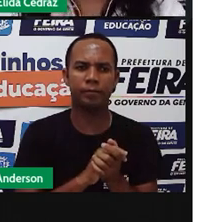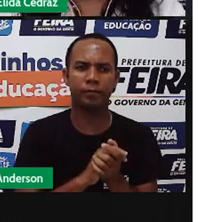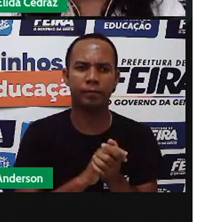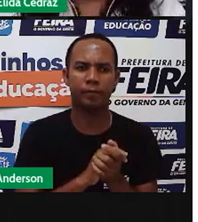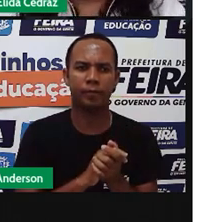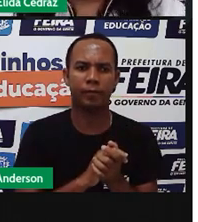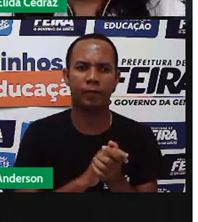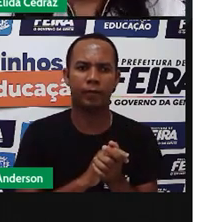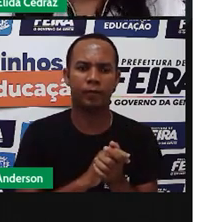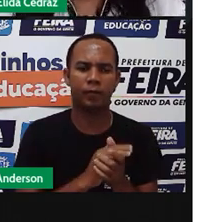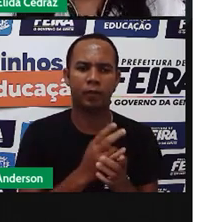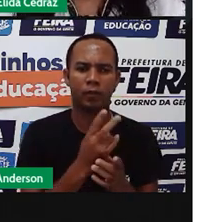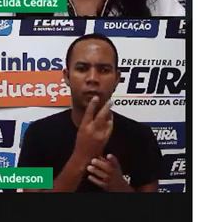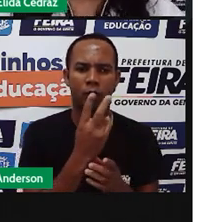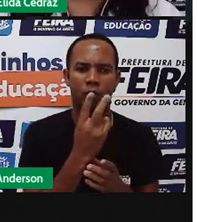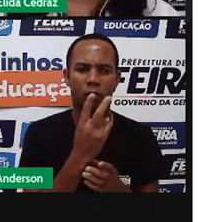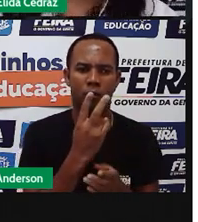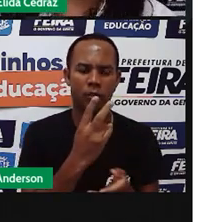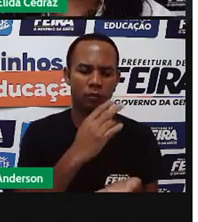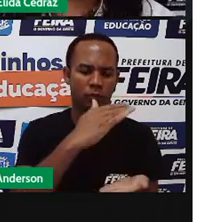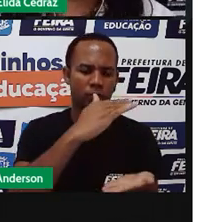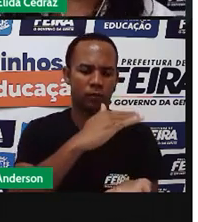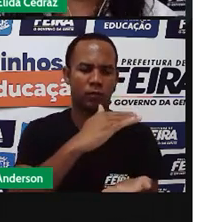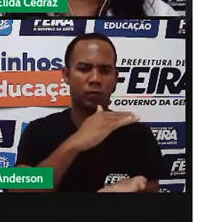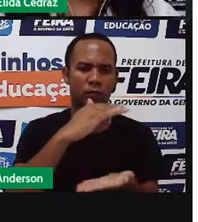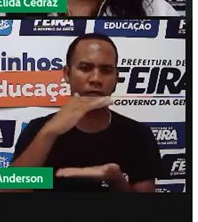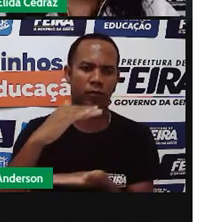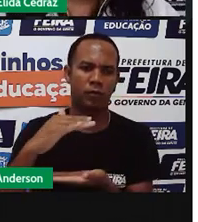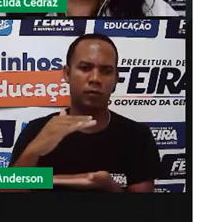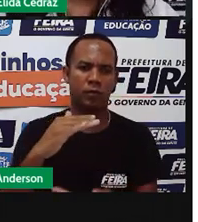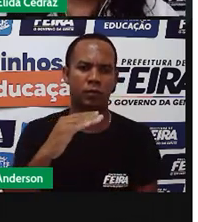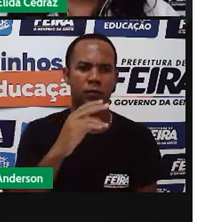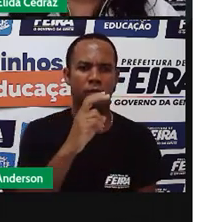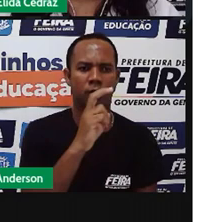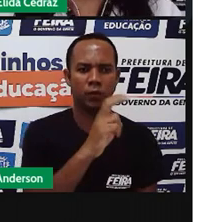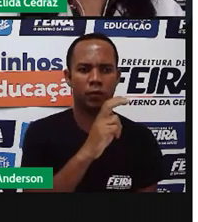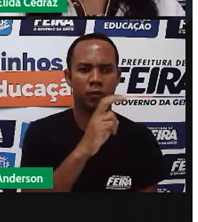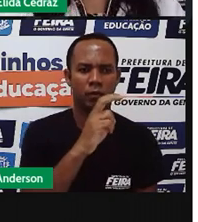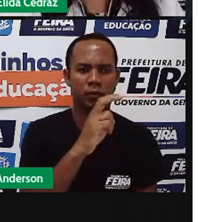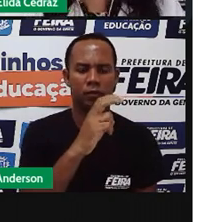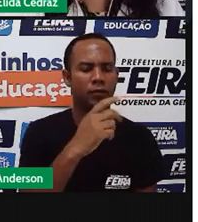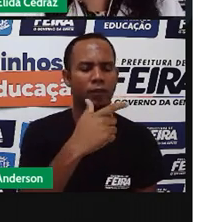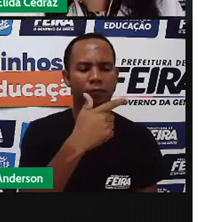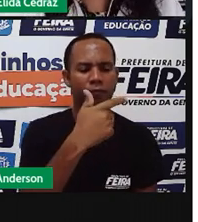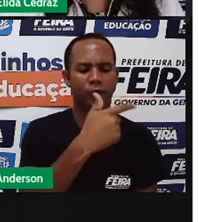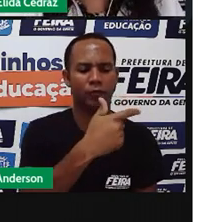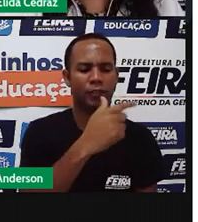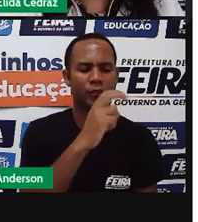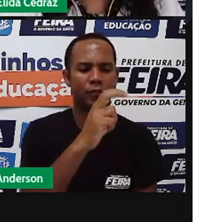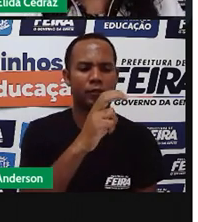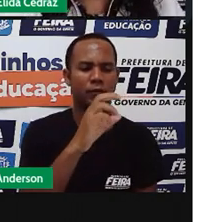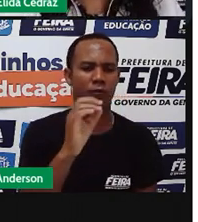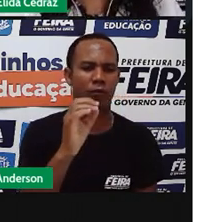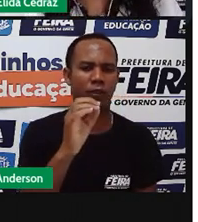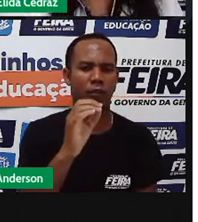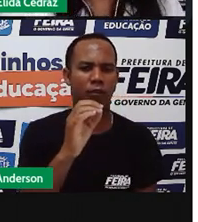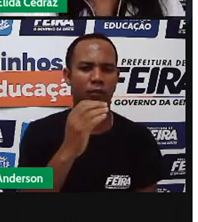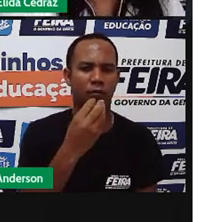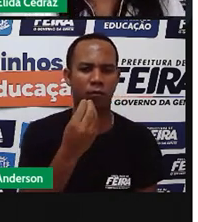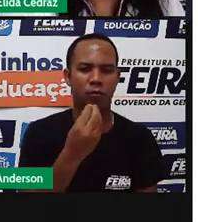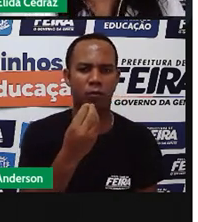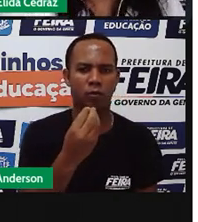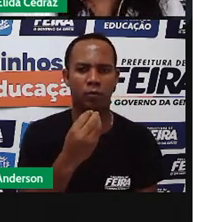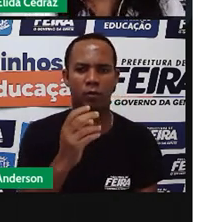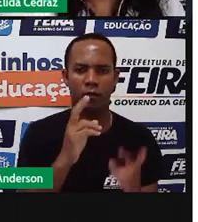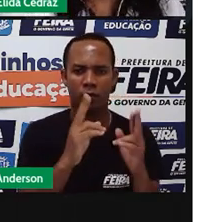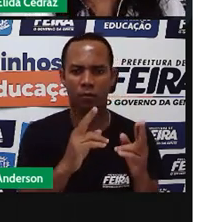a dois recipientes de 250 ml. Dois desses é